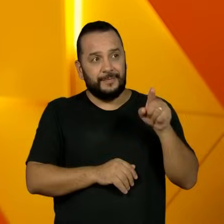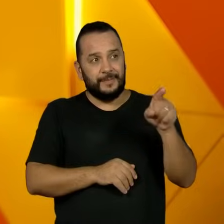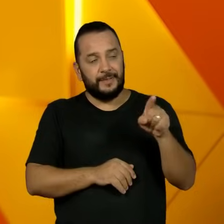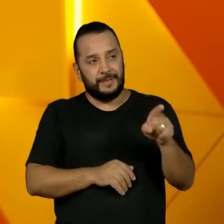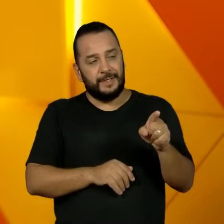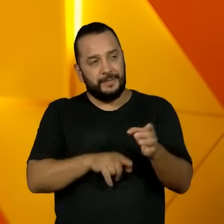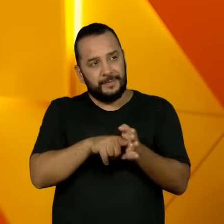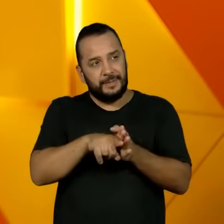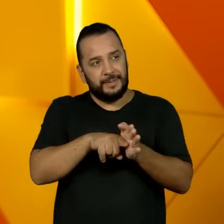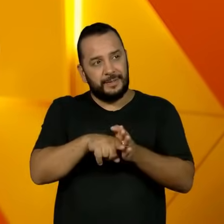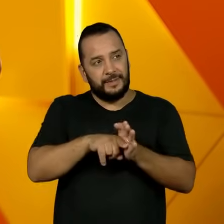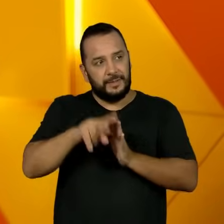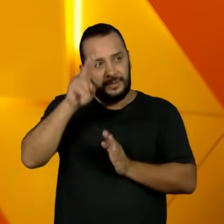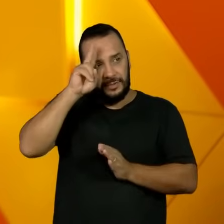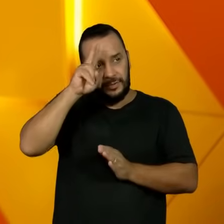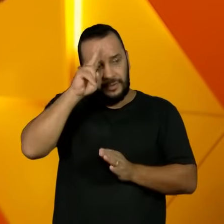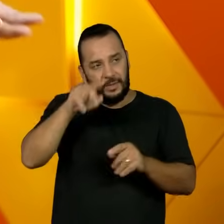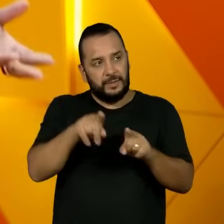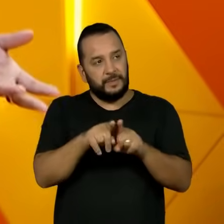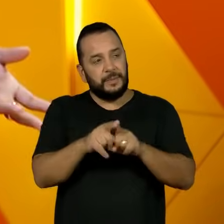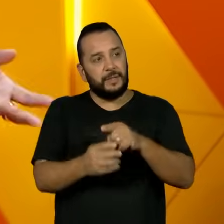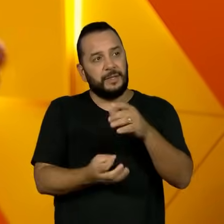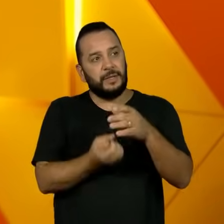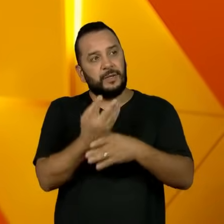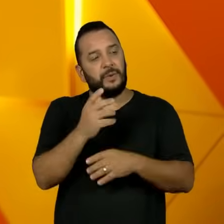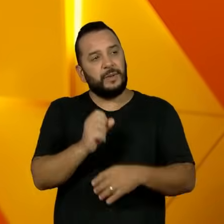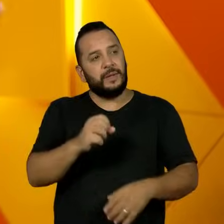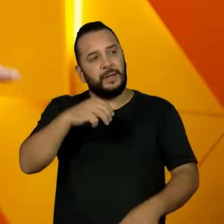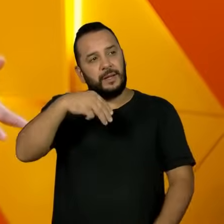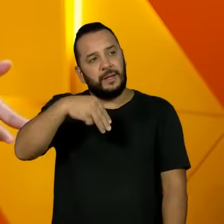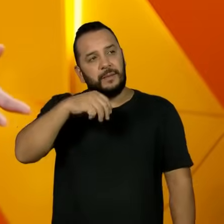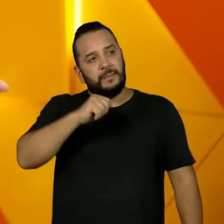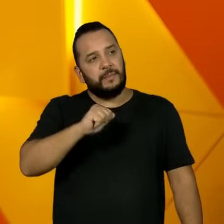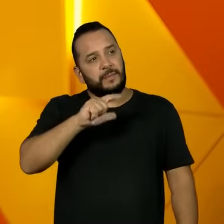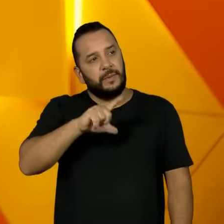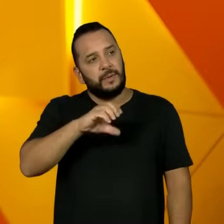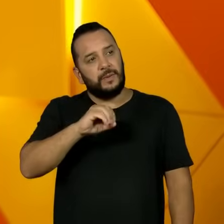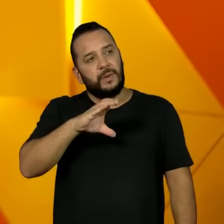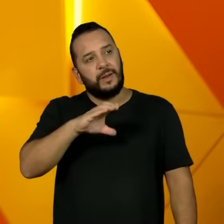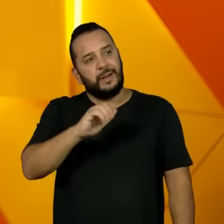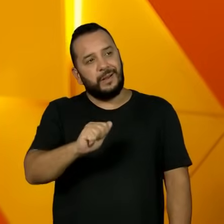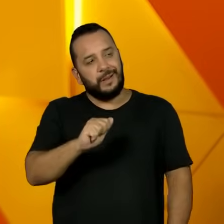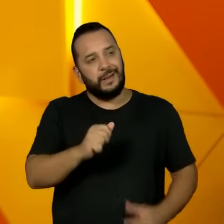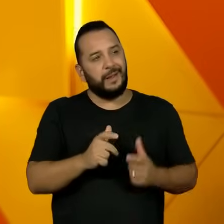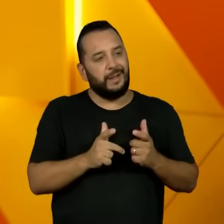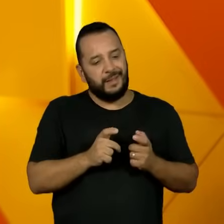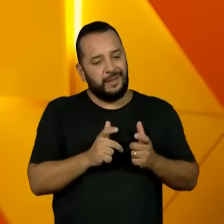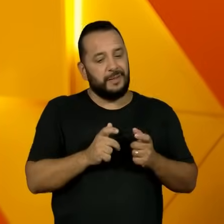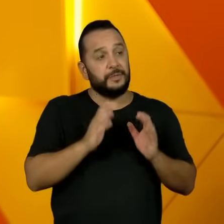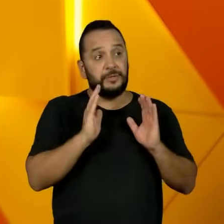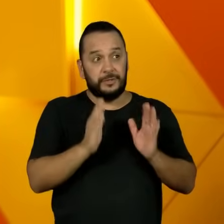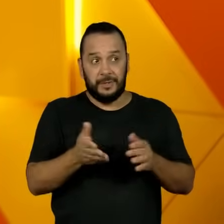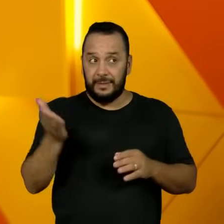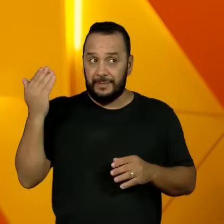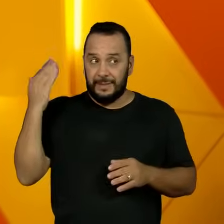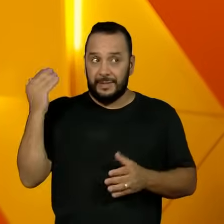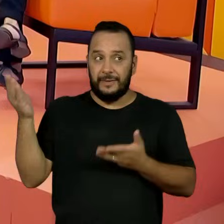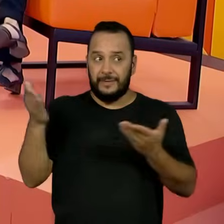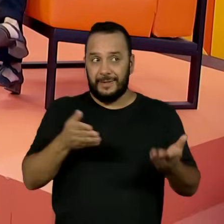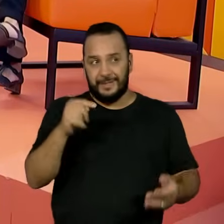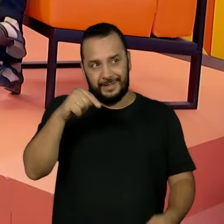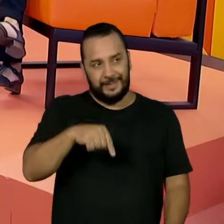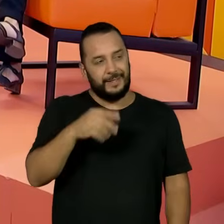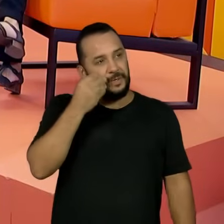historiador, criador da Maloca Games, queria entender um pouco do que é a Maloca. A gente já trouxe aqui no programa tempos atrás, a gente já